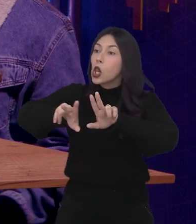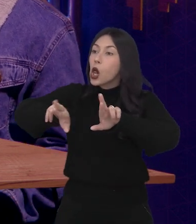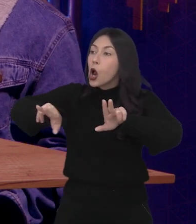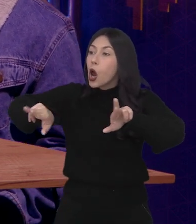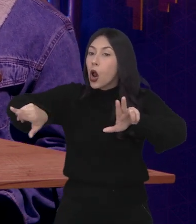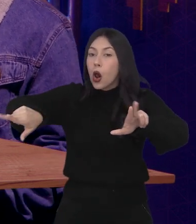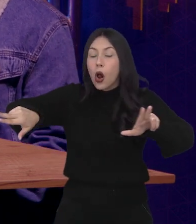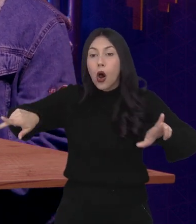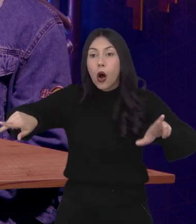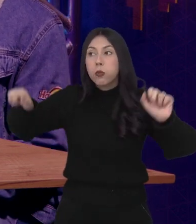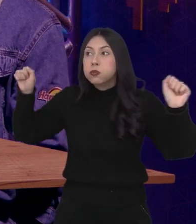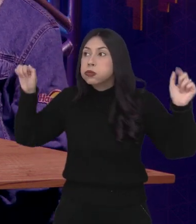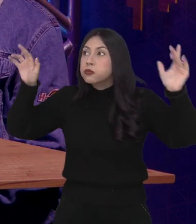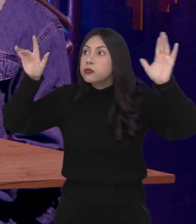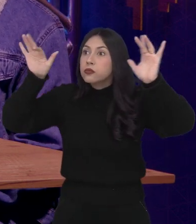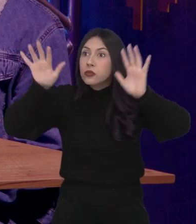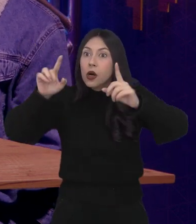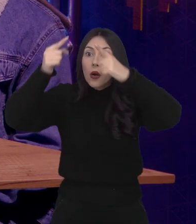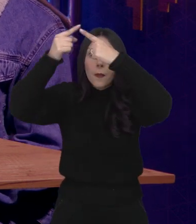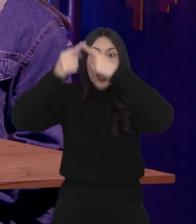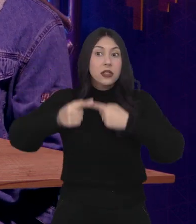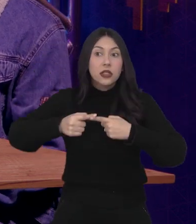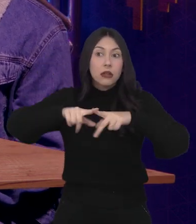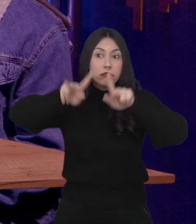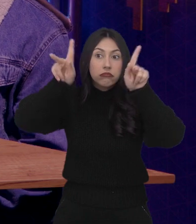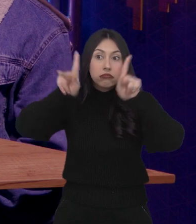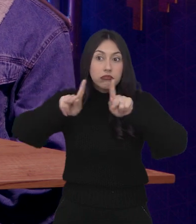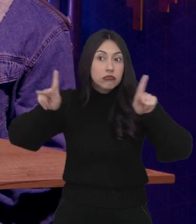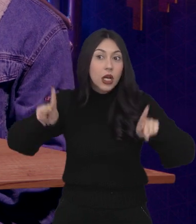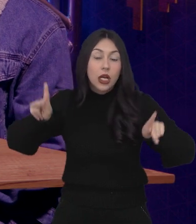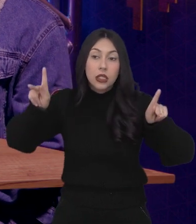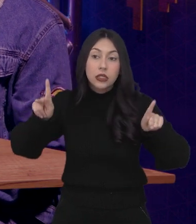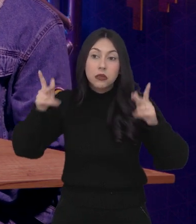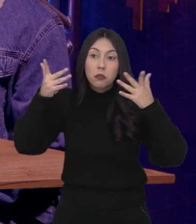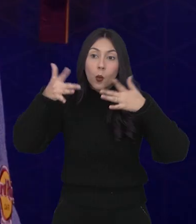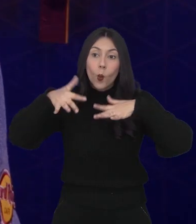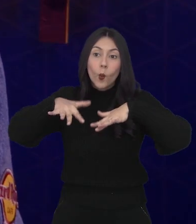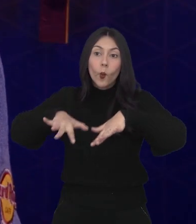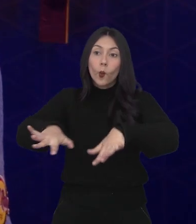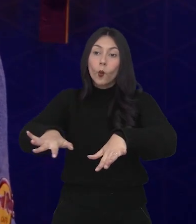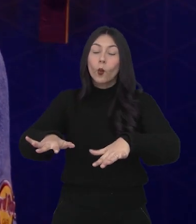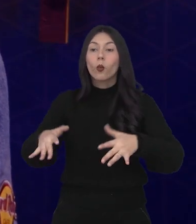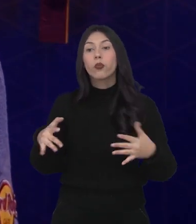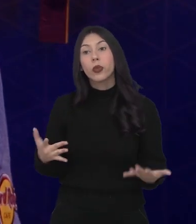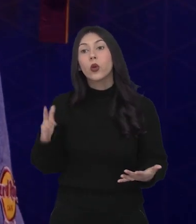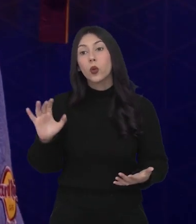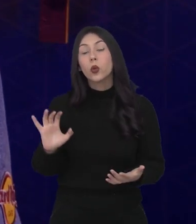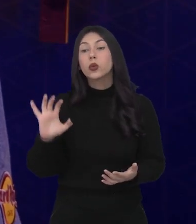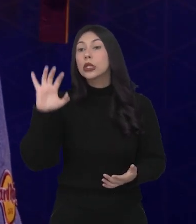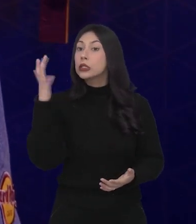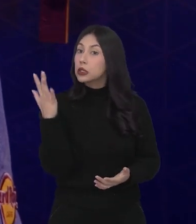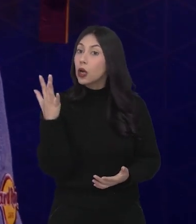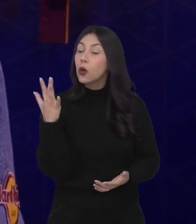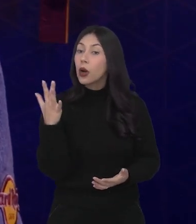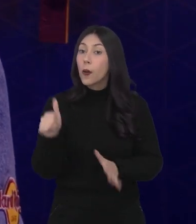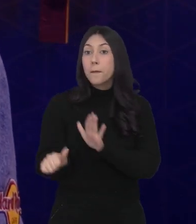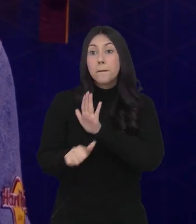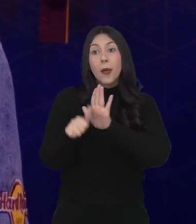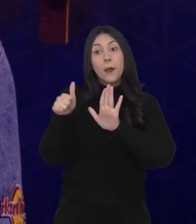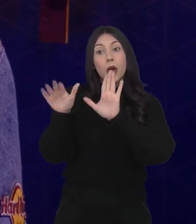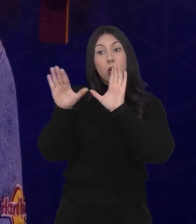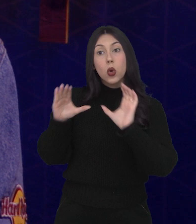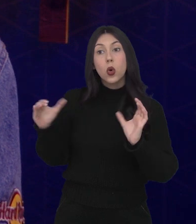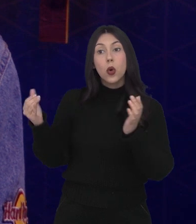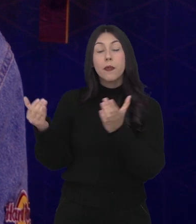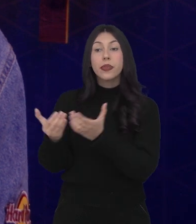diferentes povos para uma competição harmoniosa, né? Uhum. Isso foi o que aconteceu. O